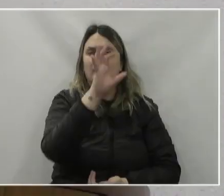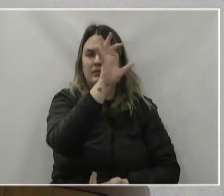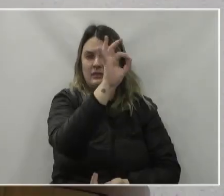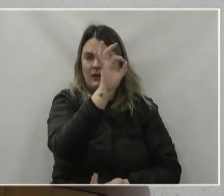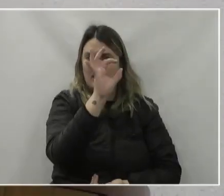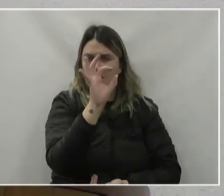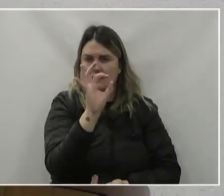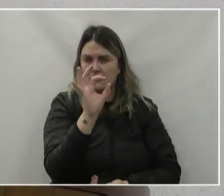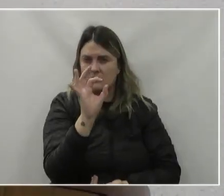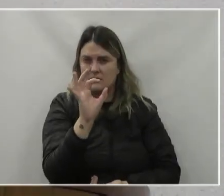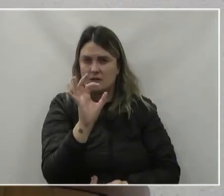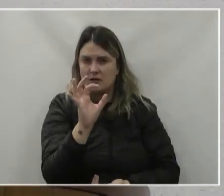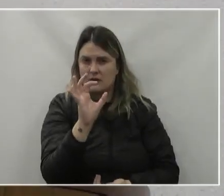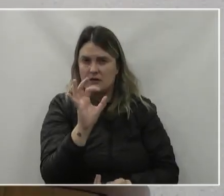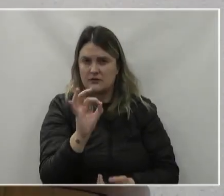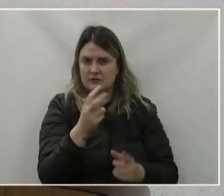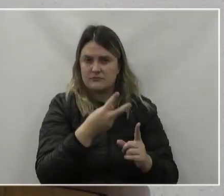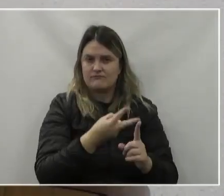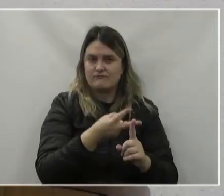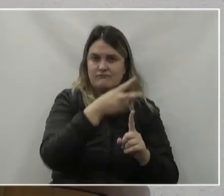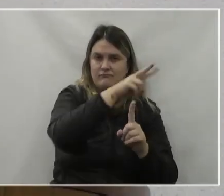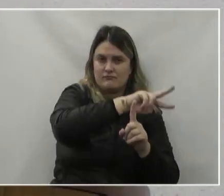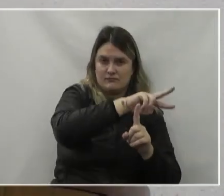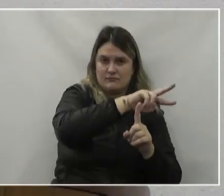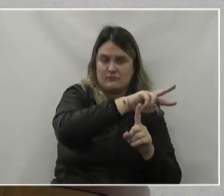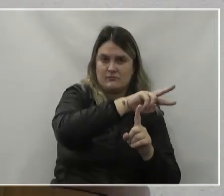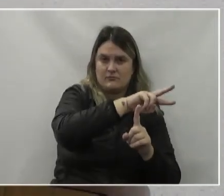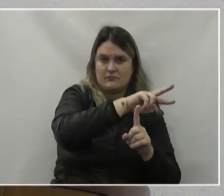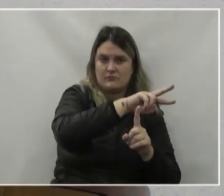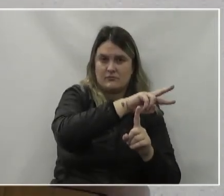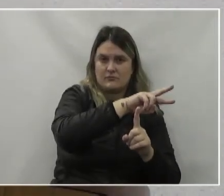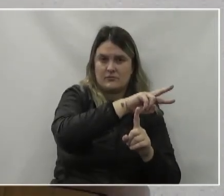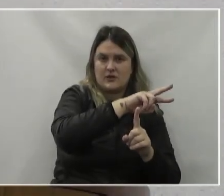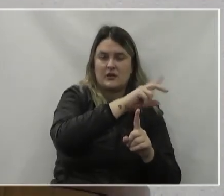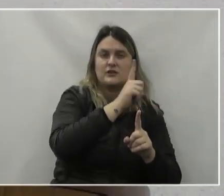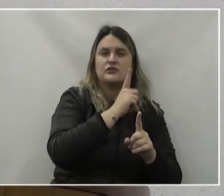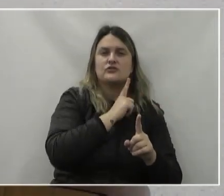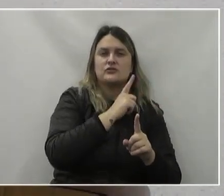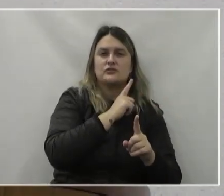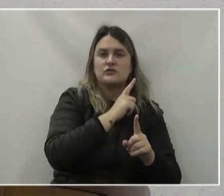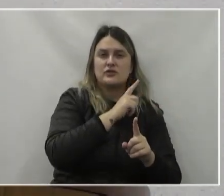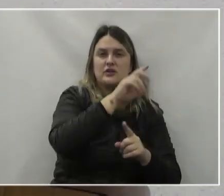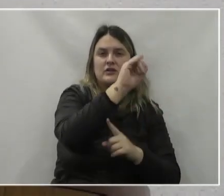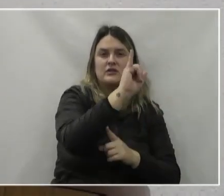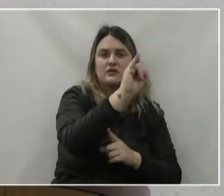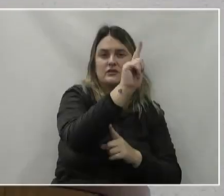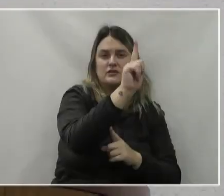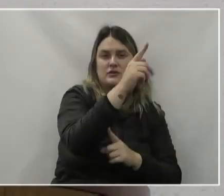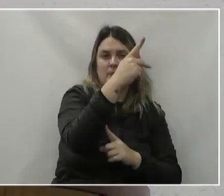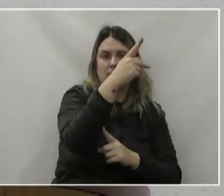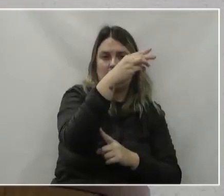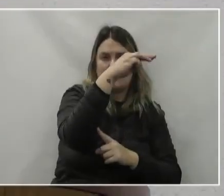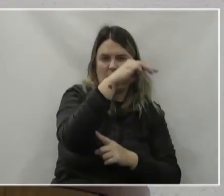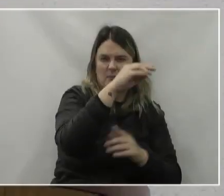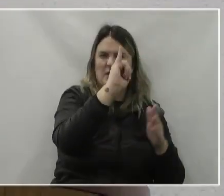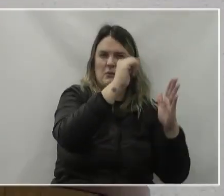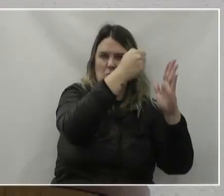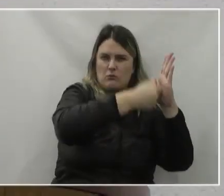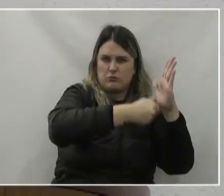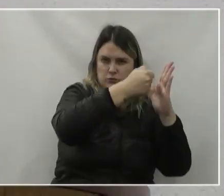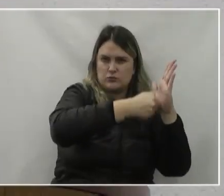aquele período que tivemos um índice gigantesco de IGPM, que era um dos fatores de